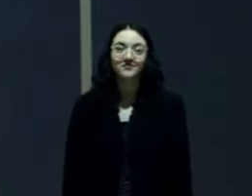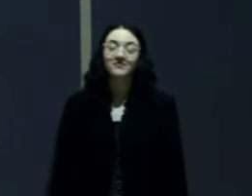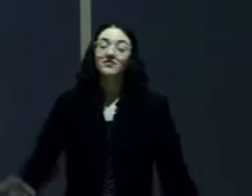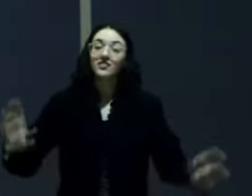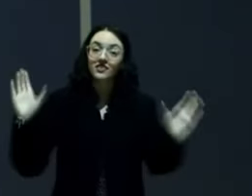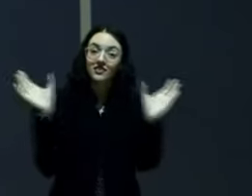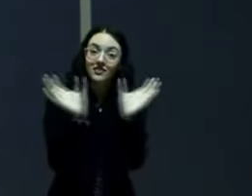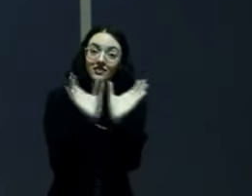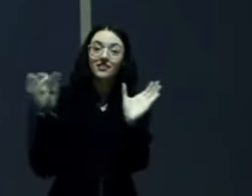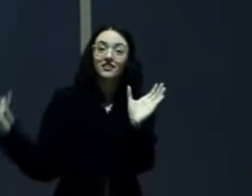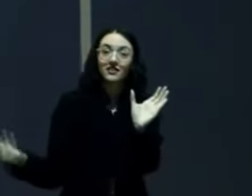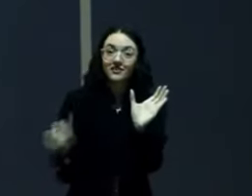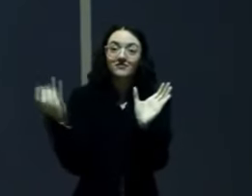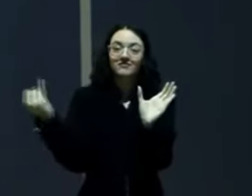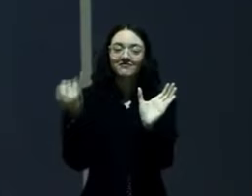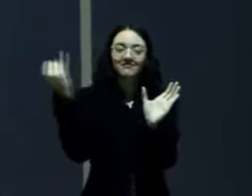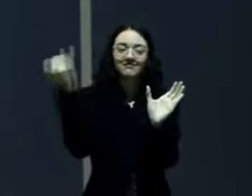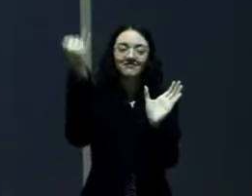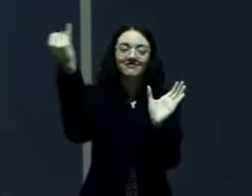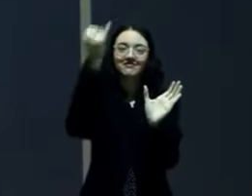Lembre-se, até que Ele venha.